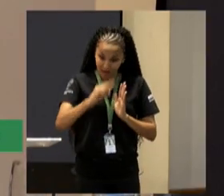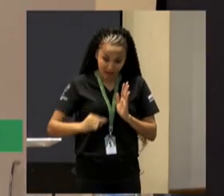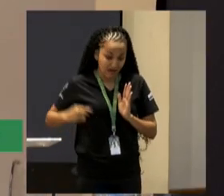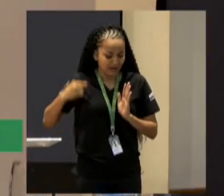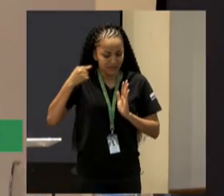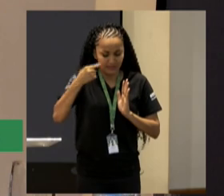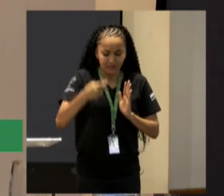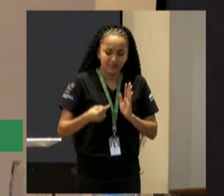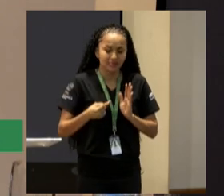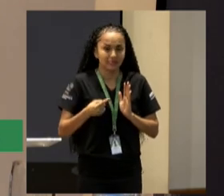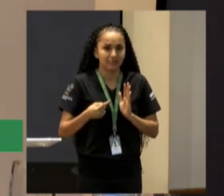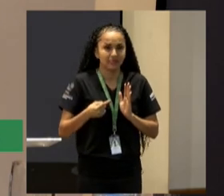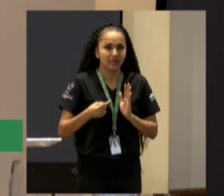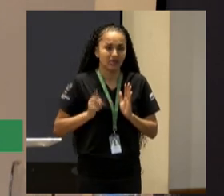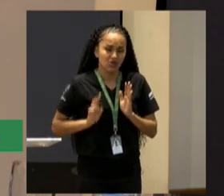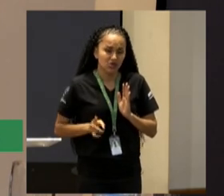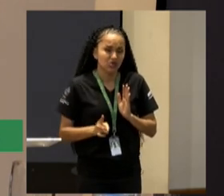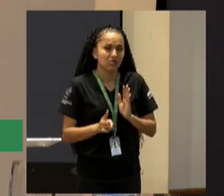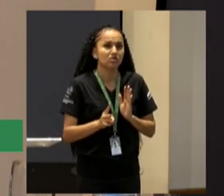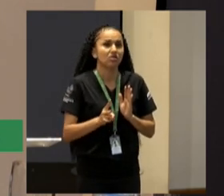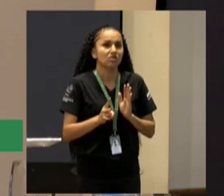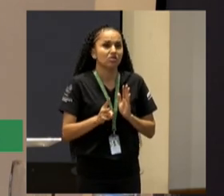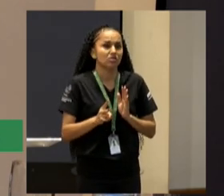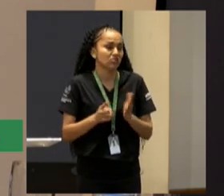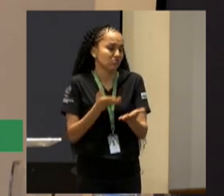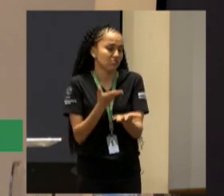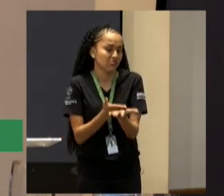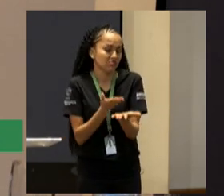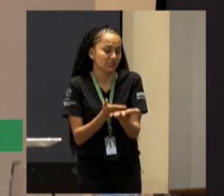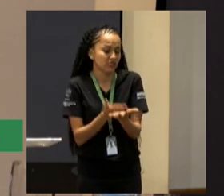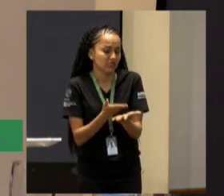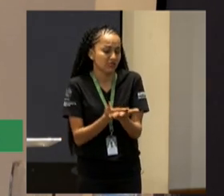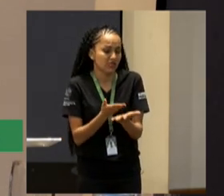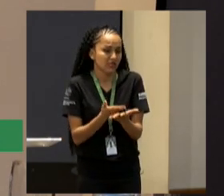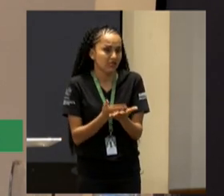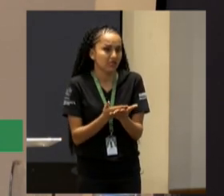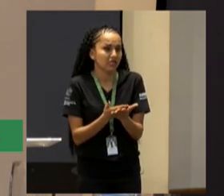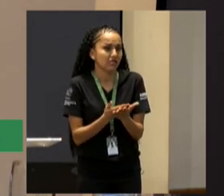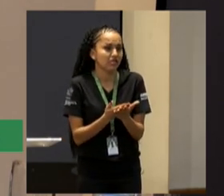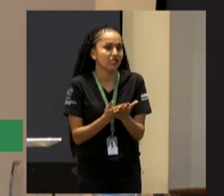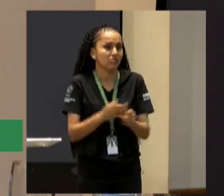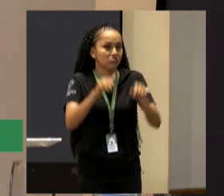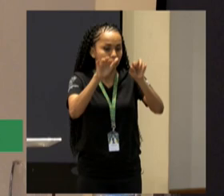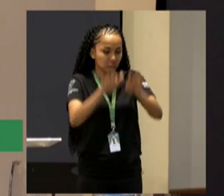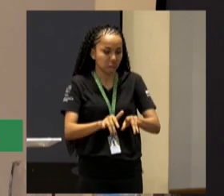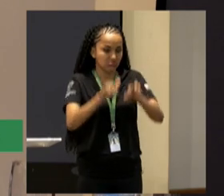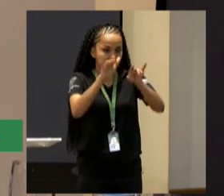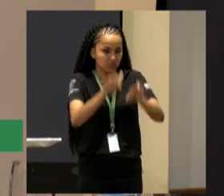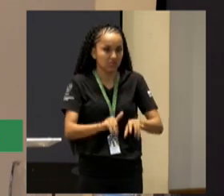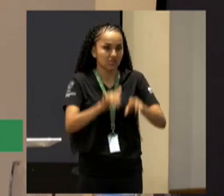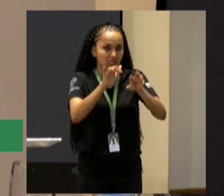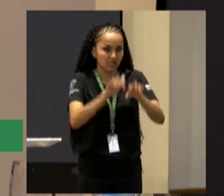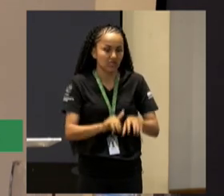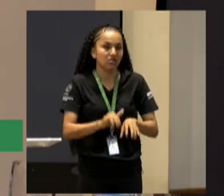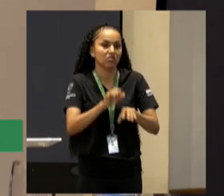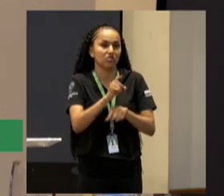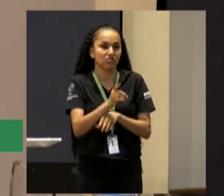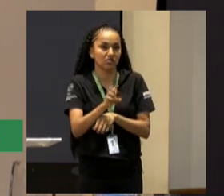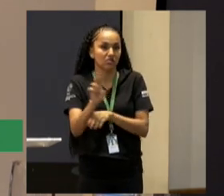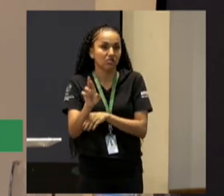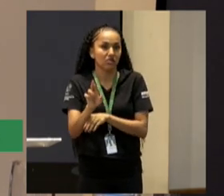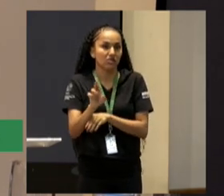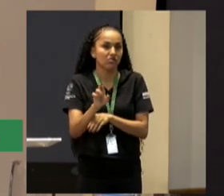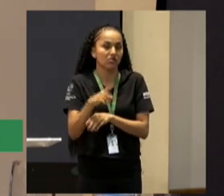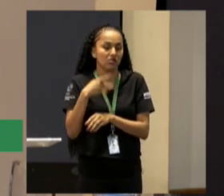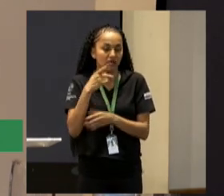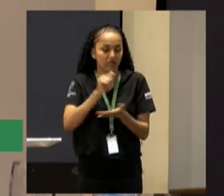depois, na continuidade dos meus estudos, nos estudos da tese, eu escrevi sobre essa trajetória dos 30